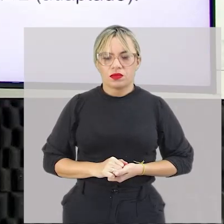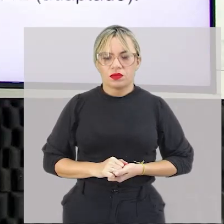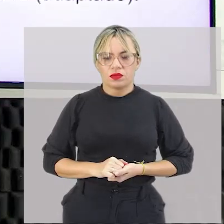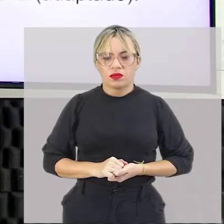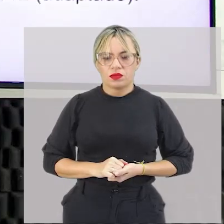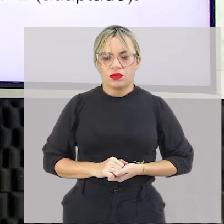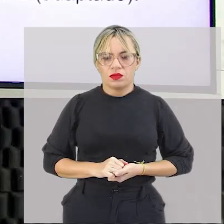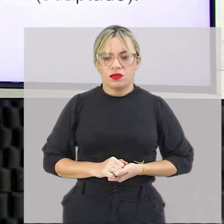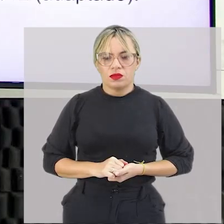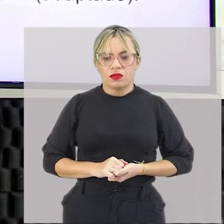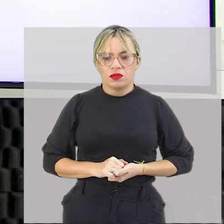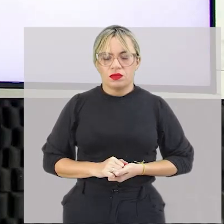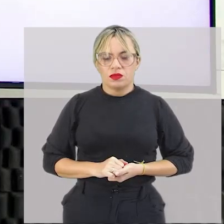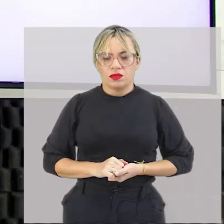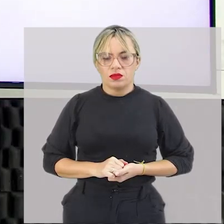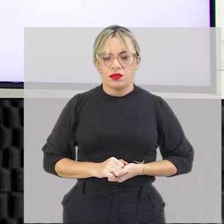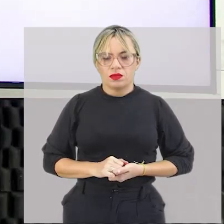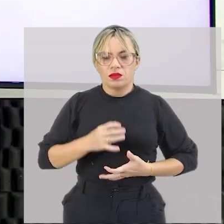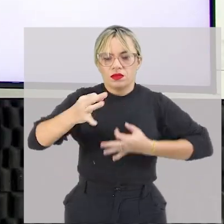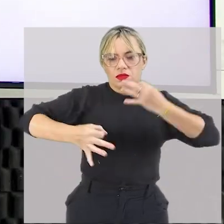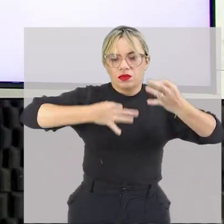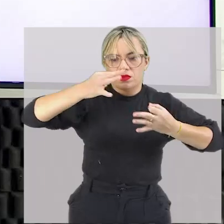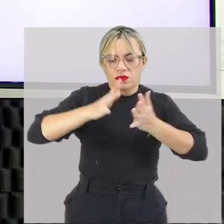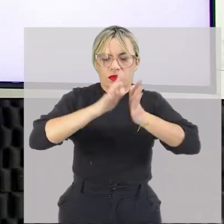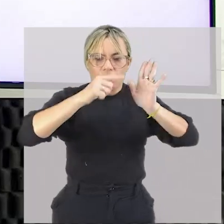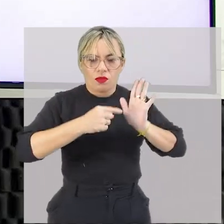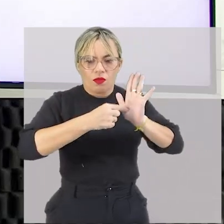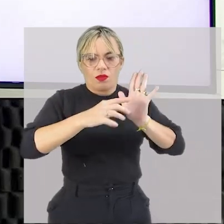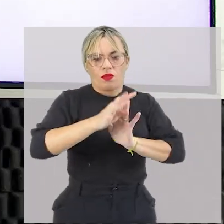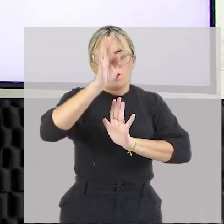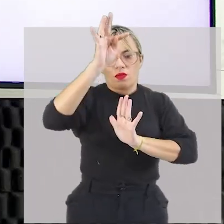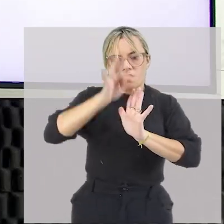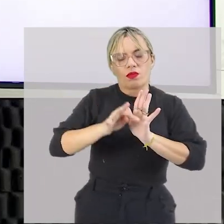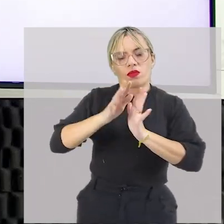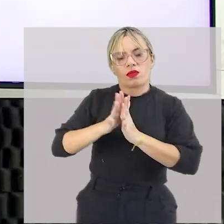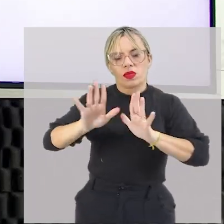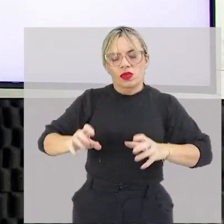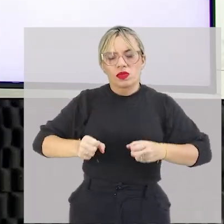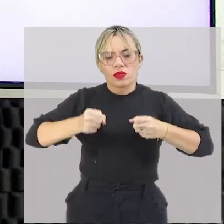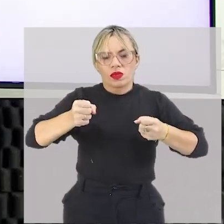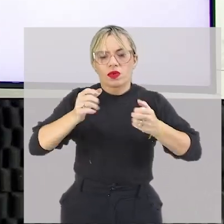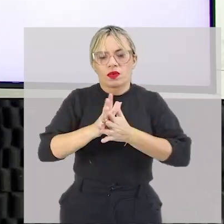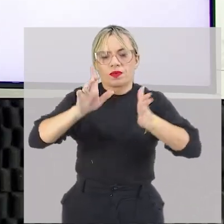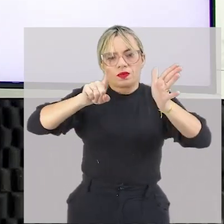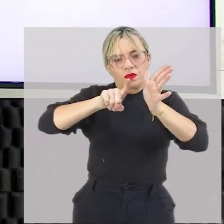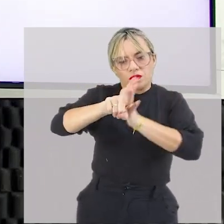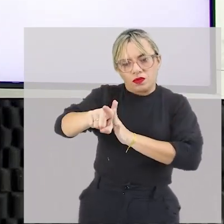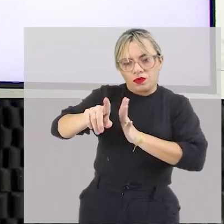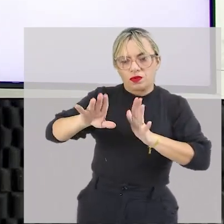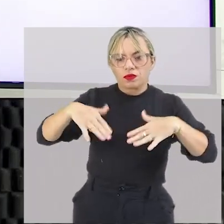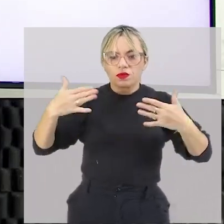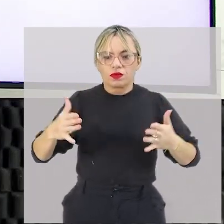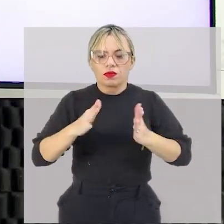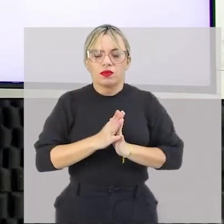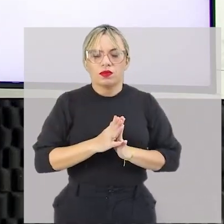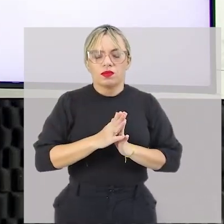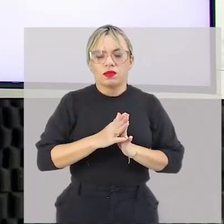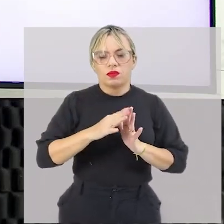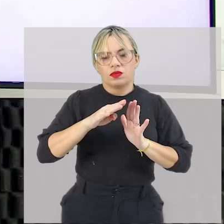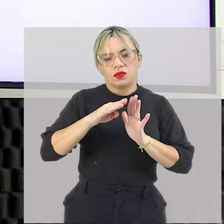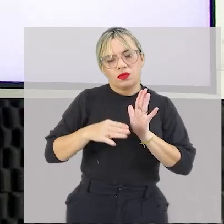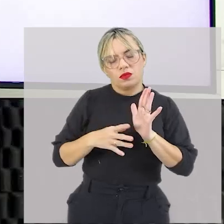A pergunta é a seguinte: o argumento apresentado no texto permite o questionamento